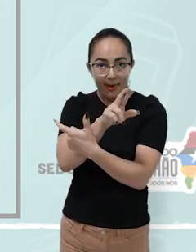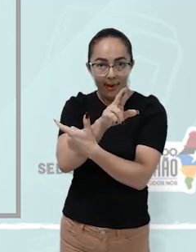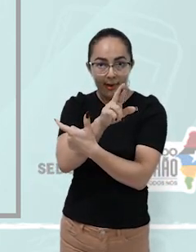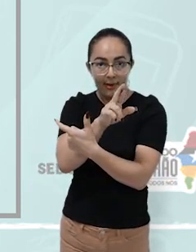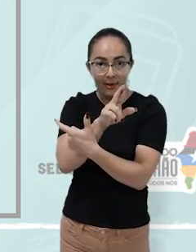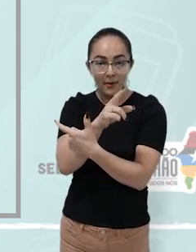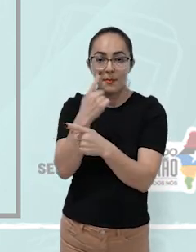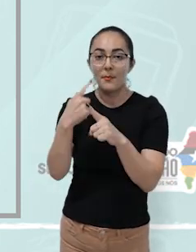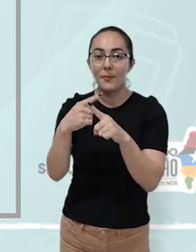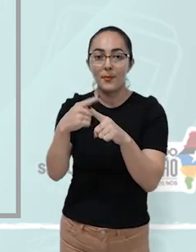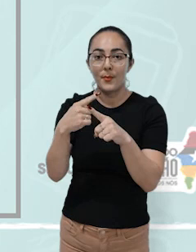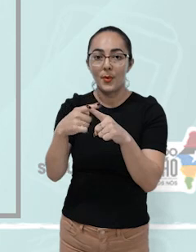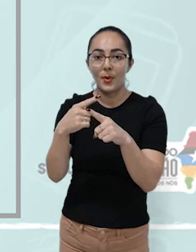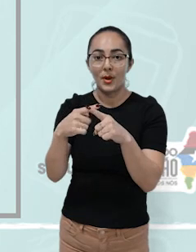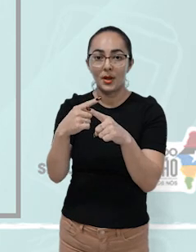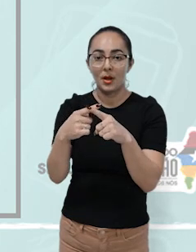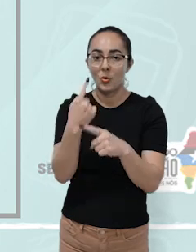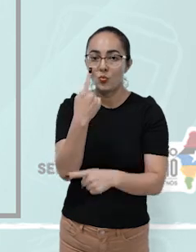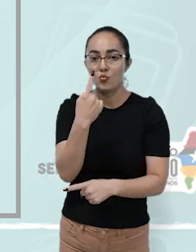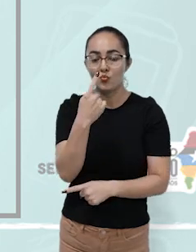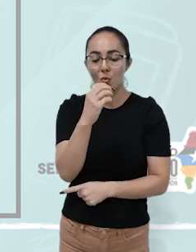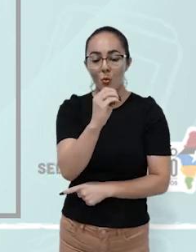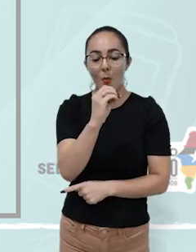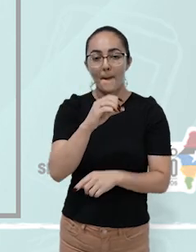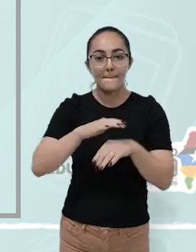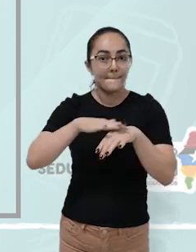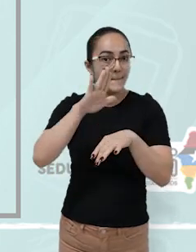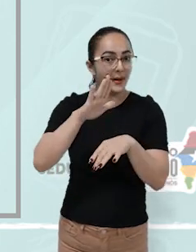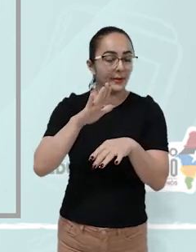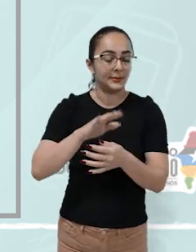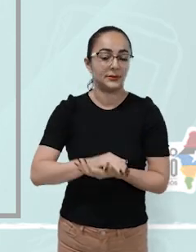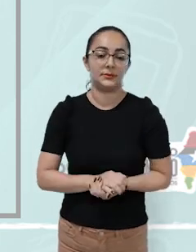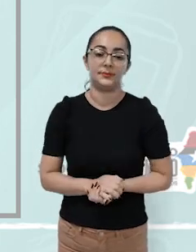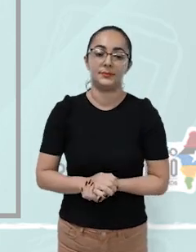mais. Show? Um oxigênio a menos, o